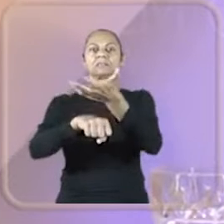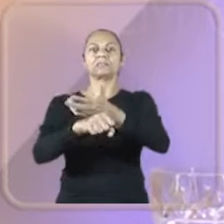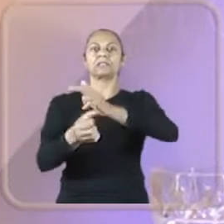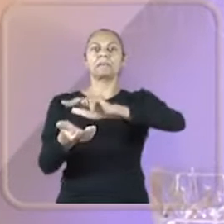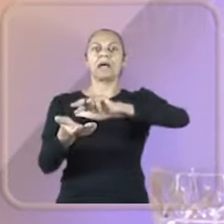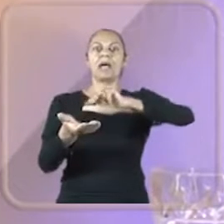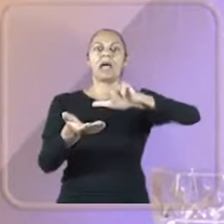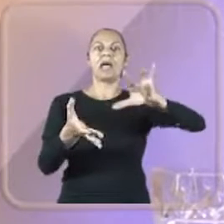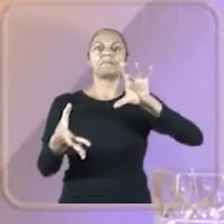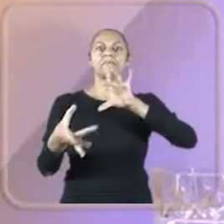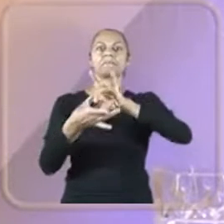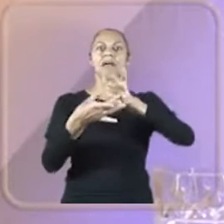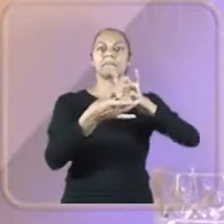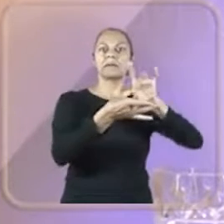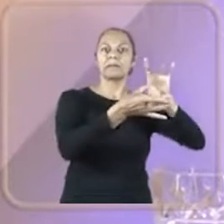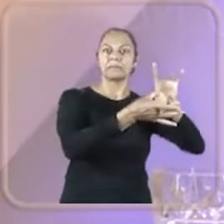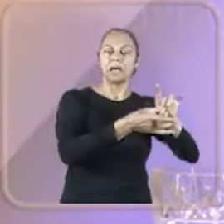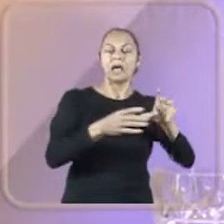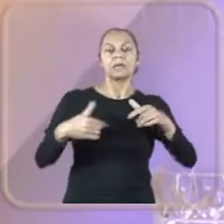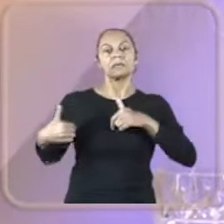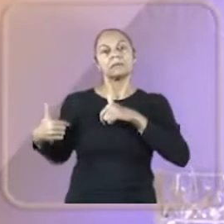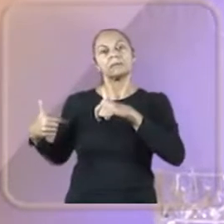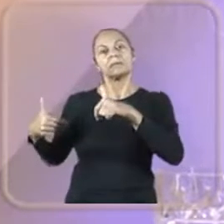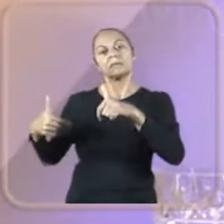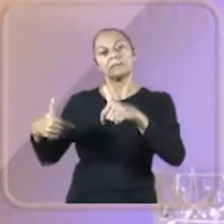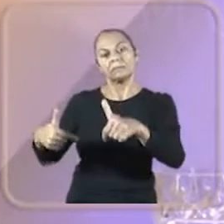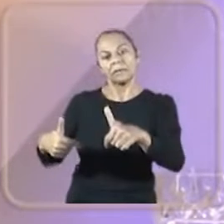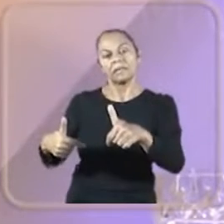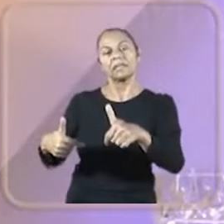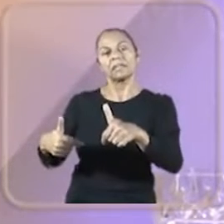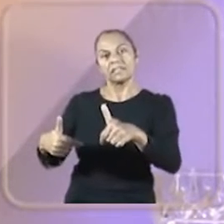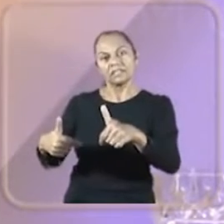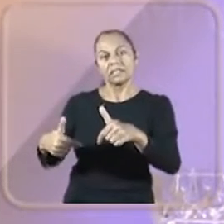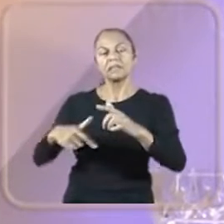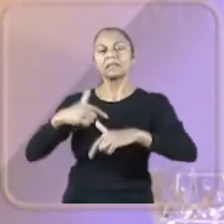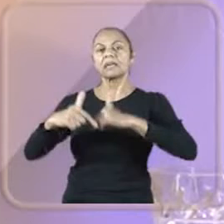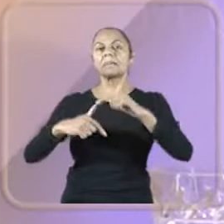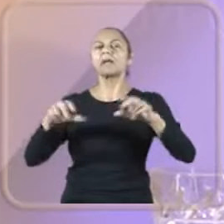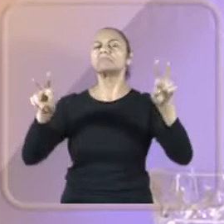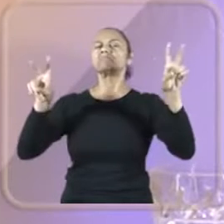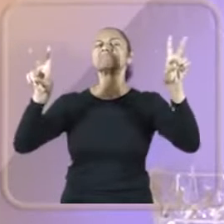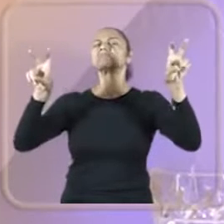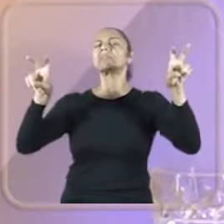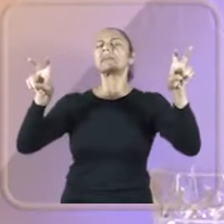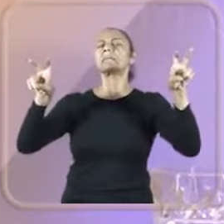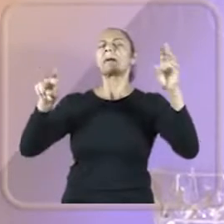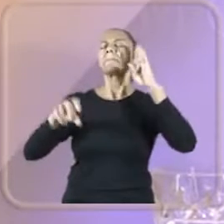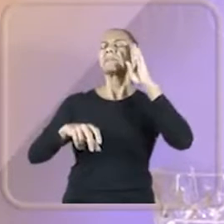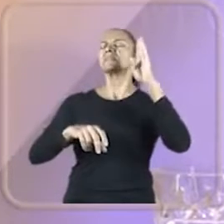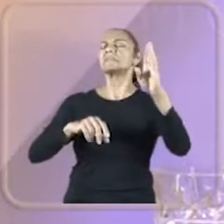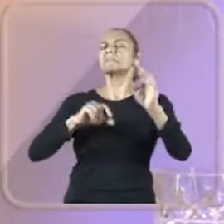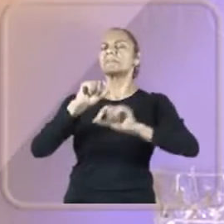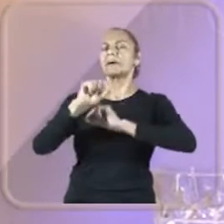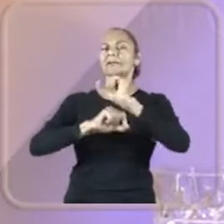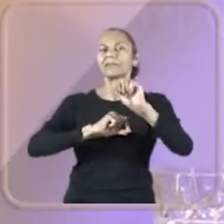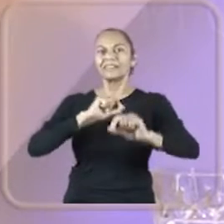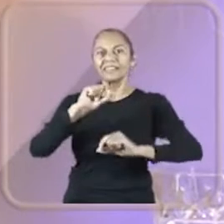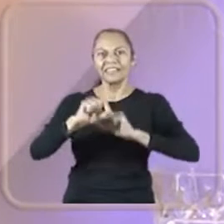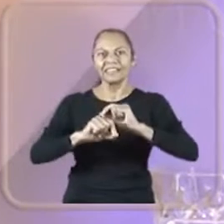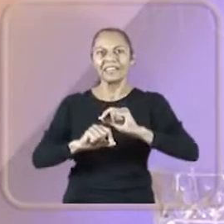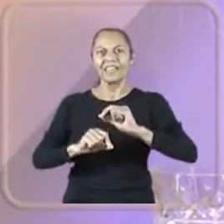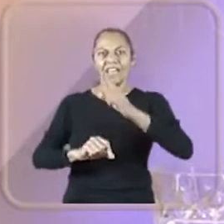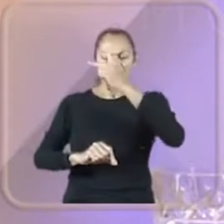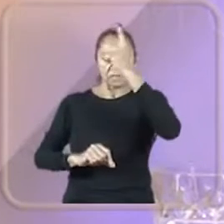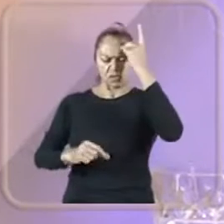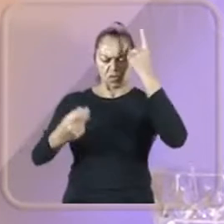disciplinas. E as práticas, como a doutora falou, trabalham a humanidade, né? É um